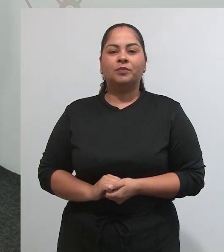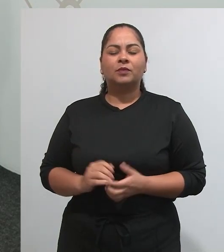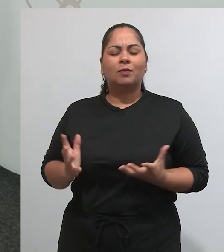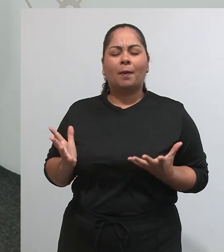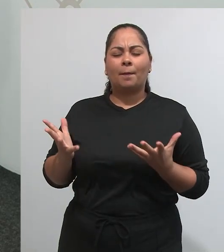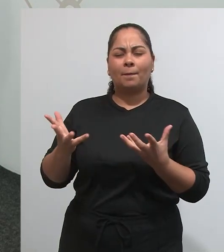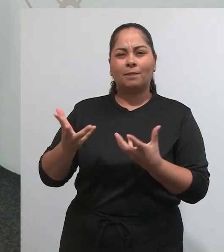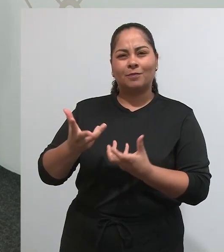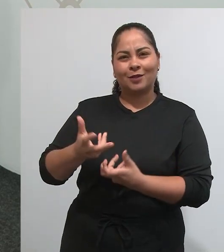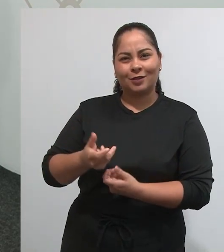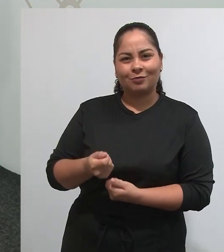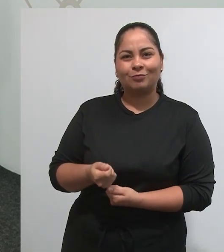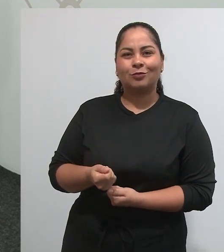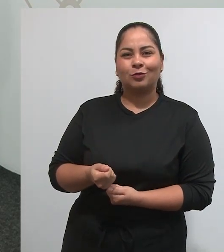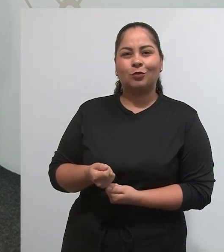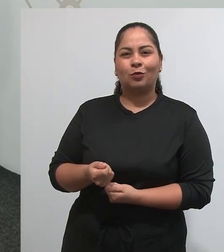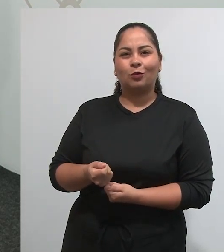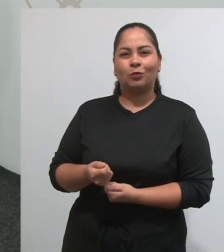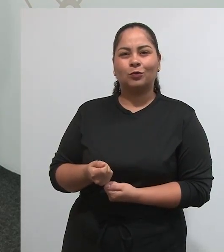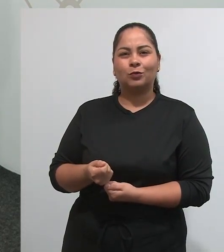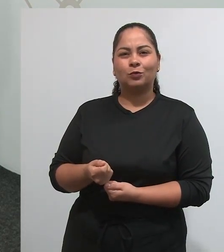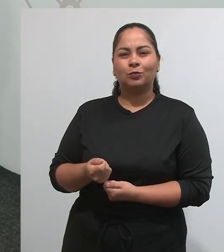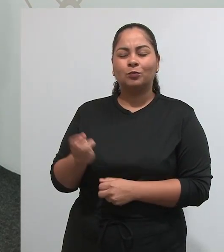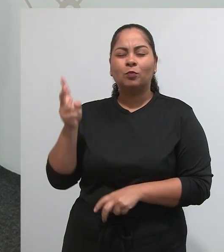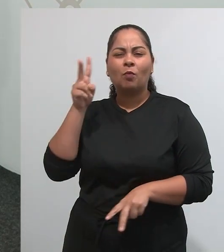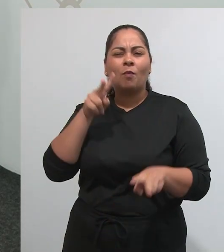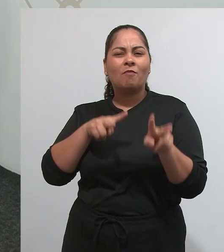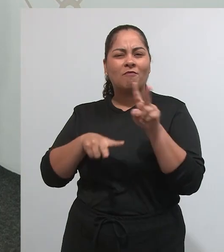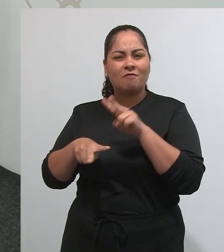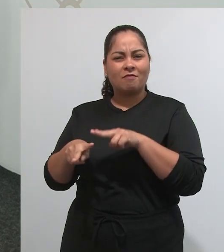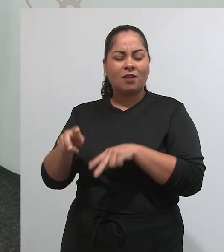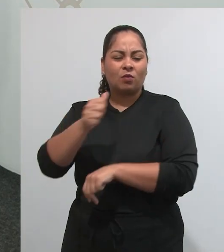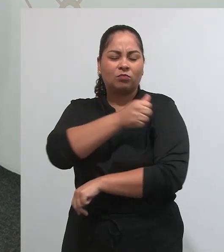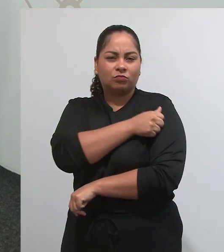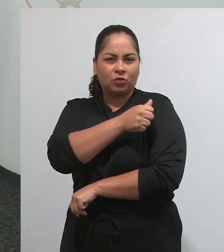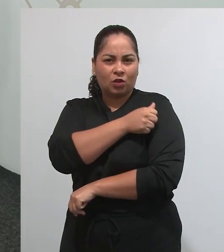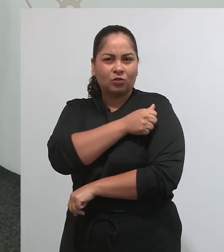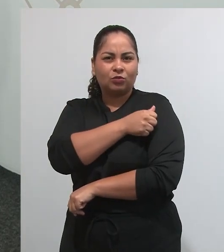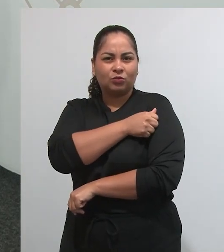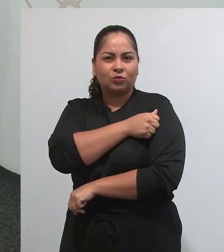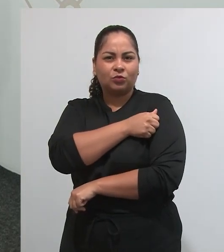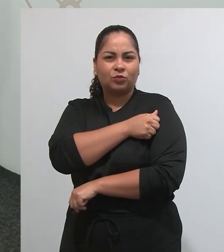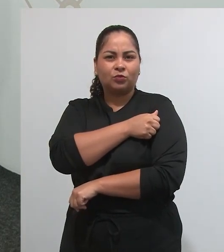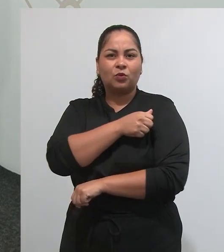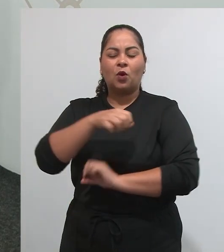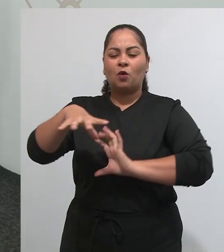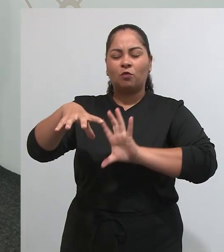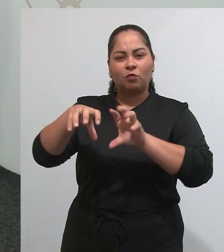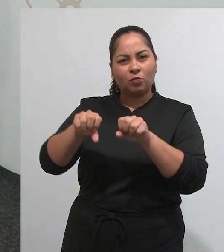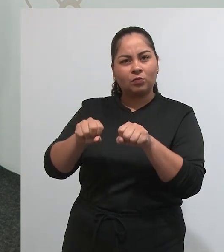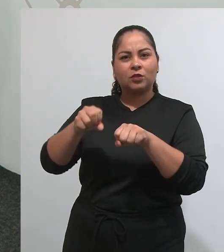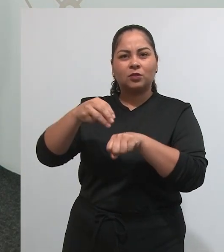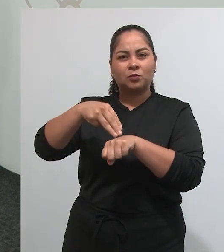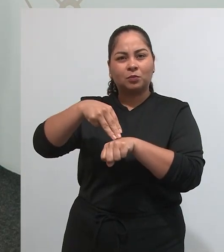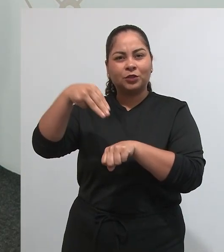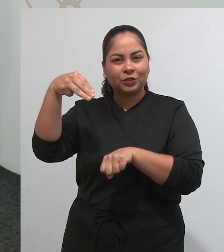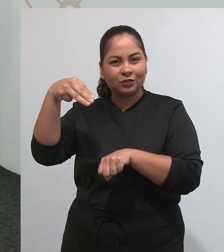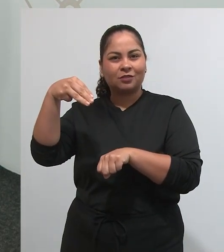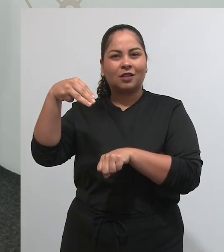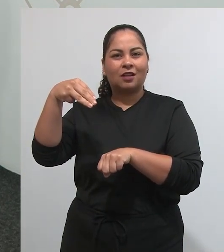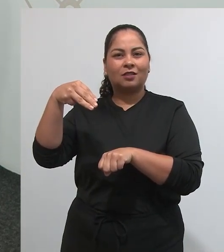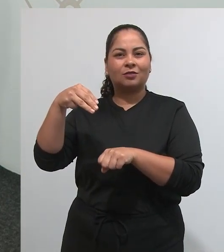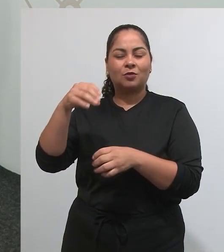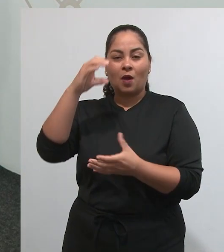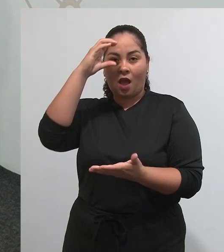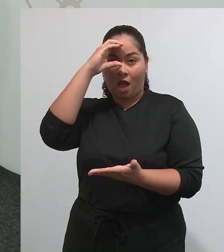é maravilhoso. Quando você vê, igual eu vi o professor Odirley terminando o mestrado, e da tese